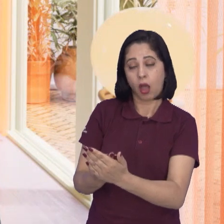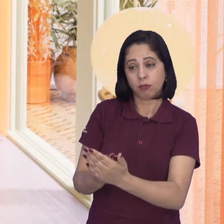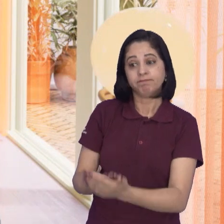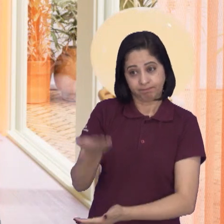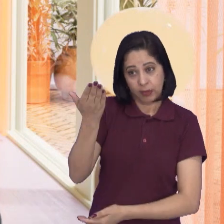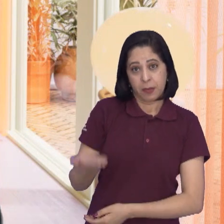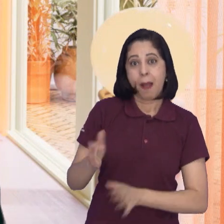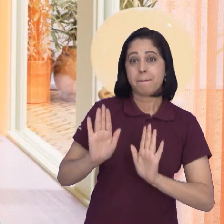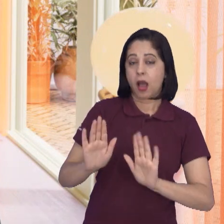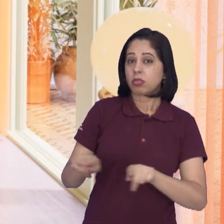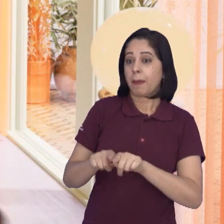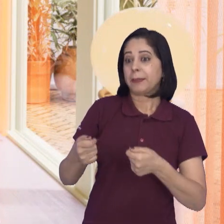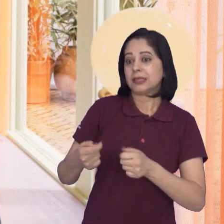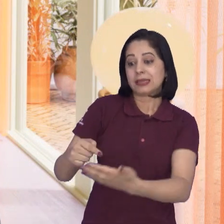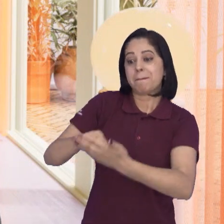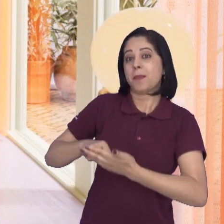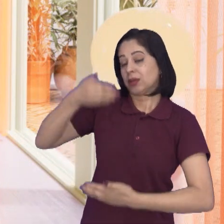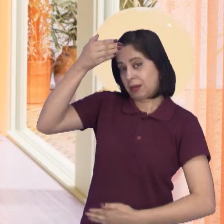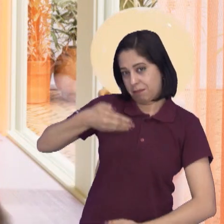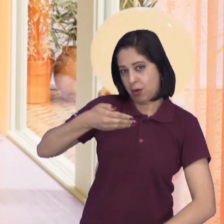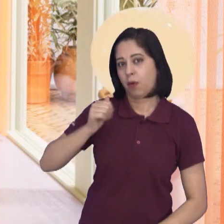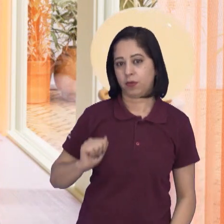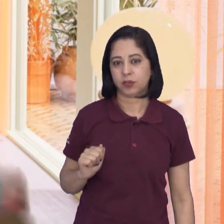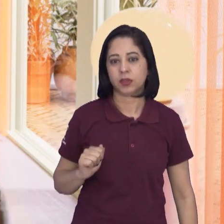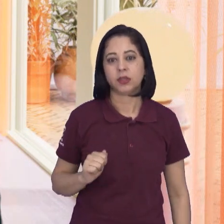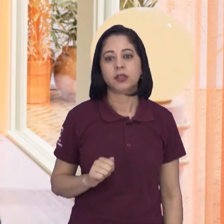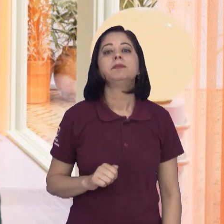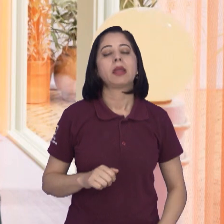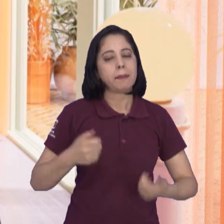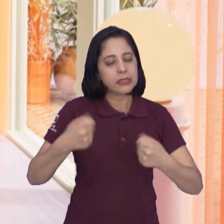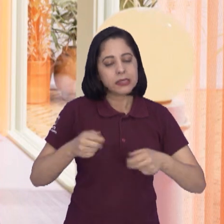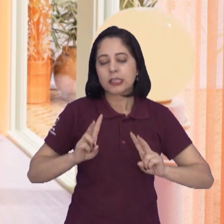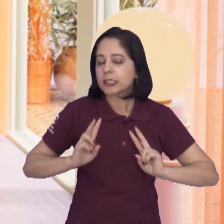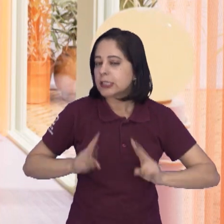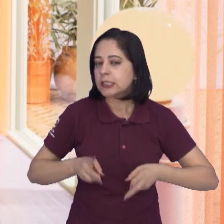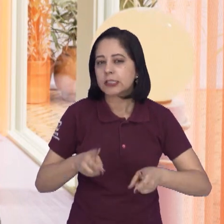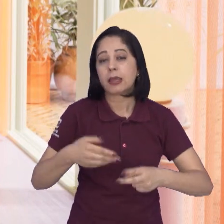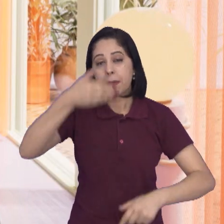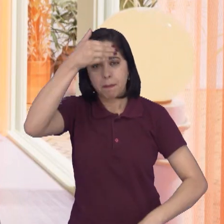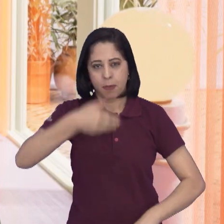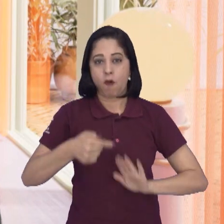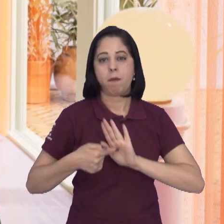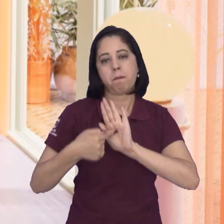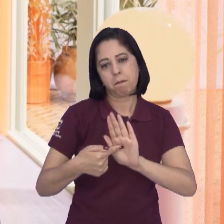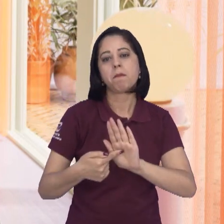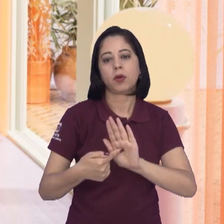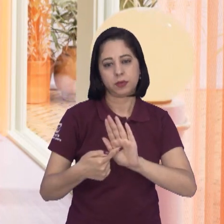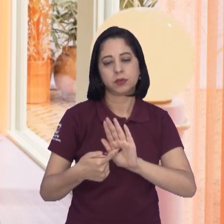como provas, isso é primordial. Então, se certificar do que você tem para comprovar, porque